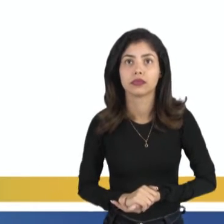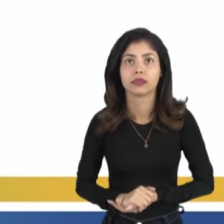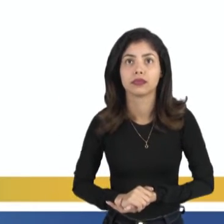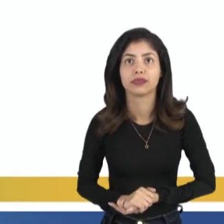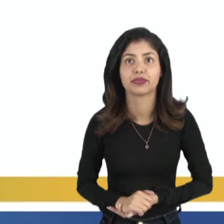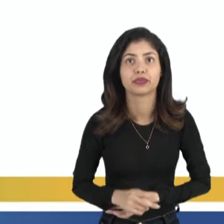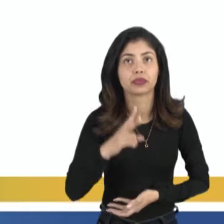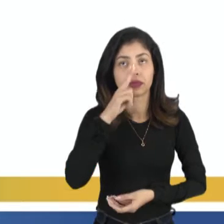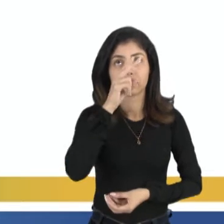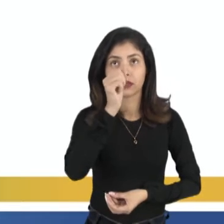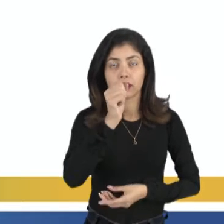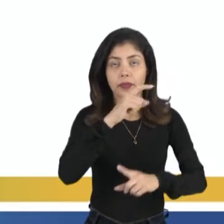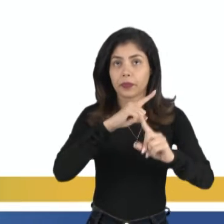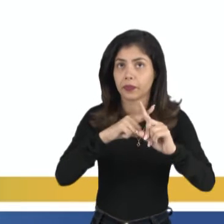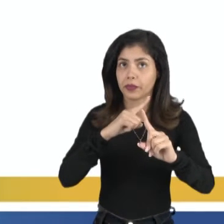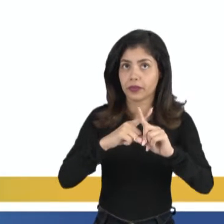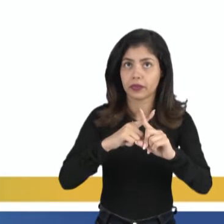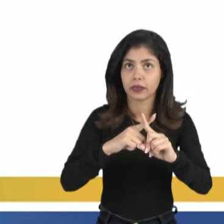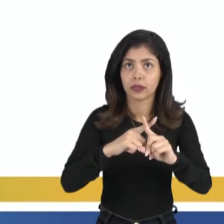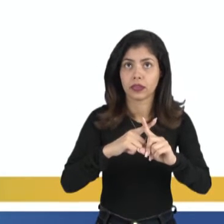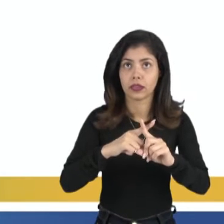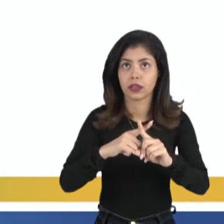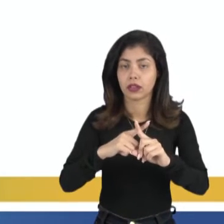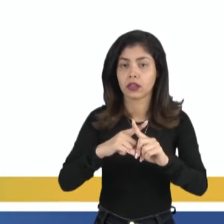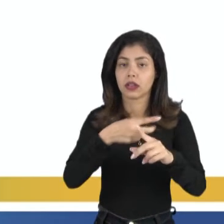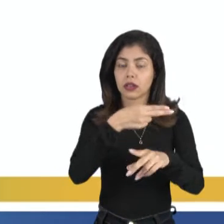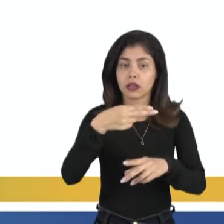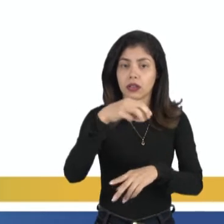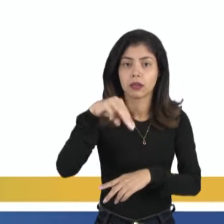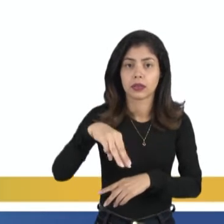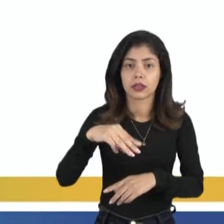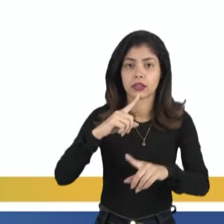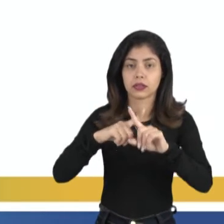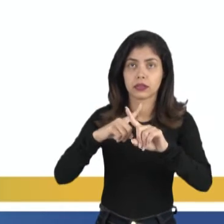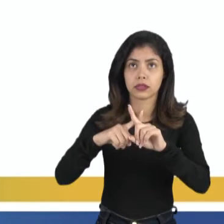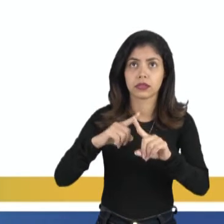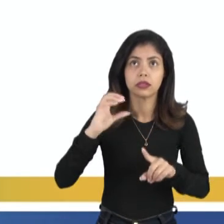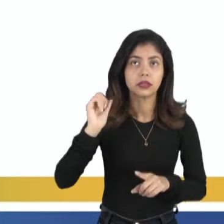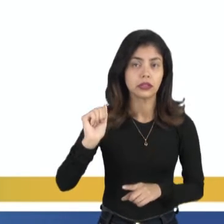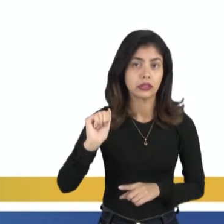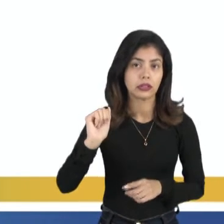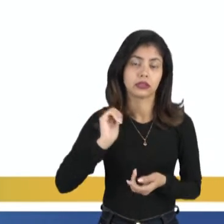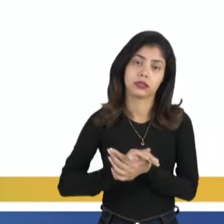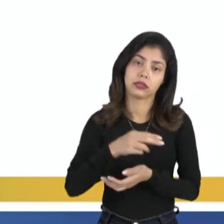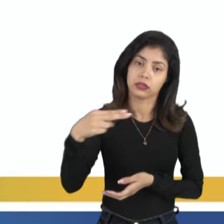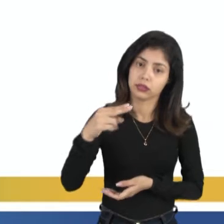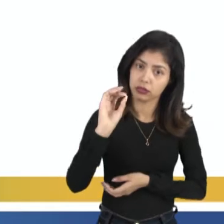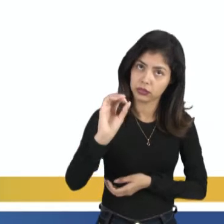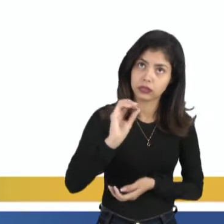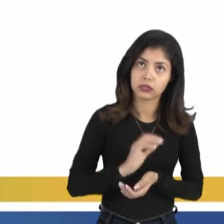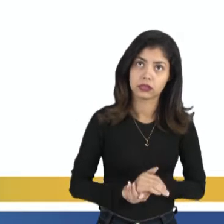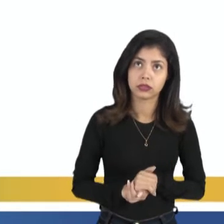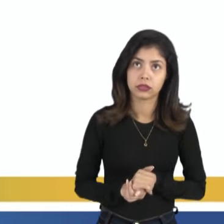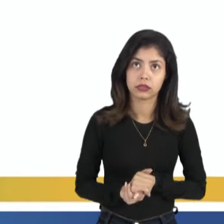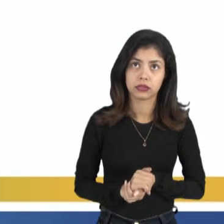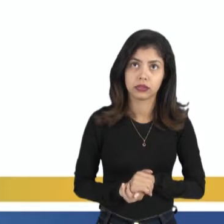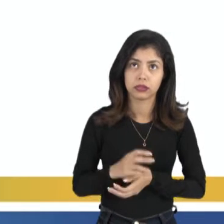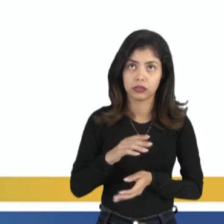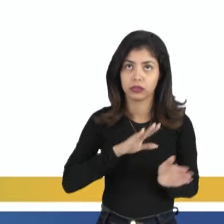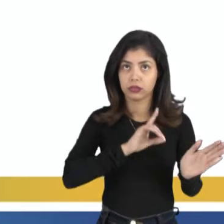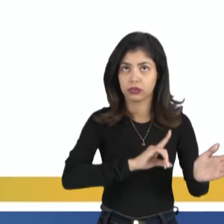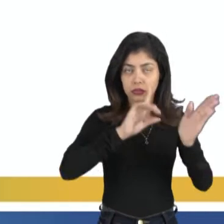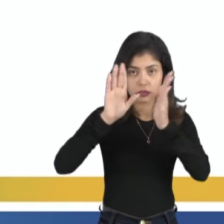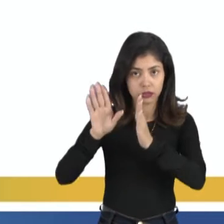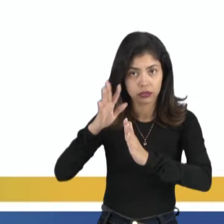isso, a força vezes a massa vezes a força, que é igual a massa vezes a aceleração, tem que dar igual a zero. Então, do lado das